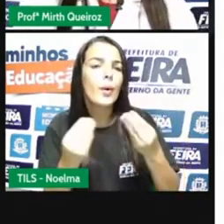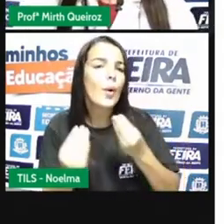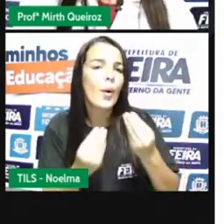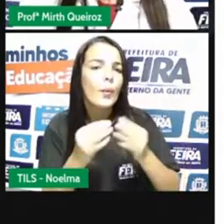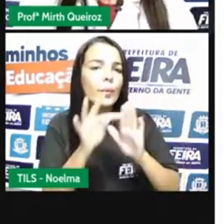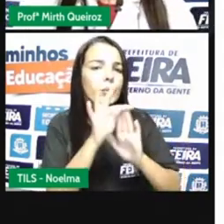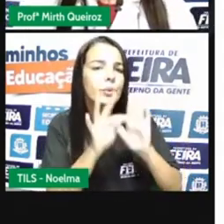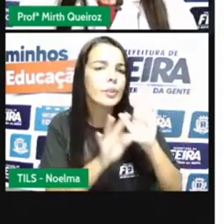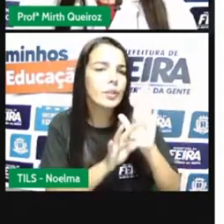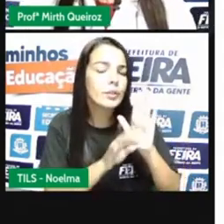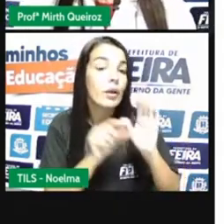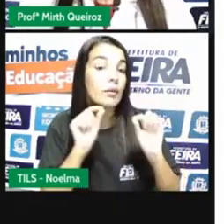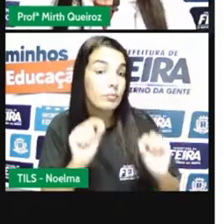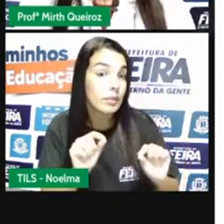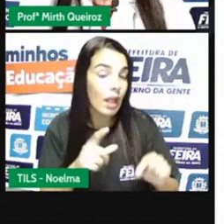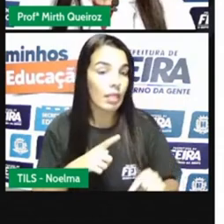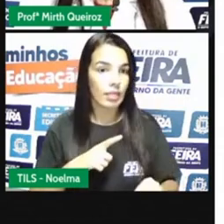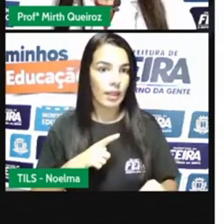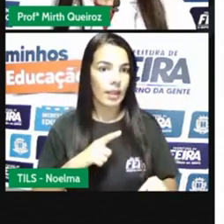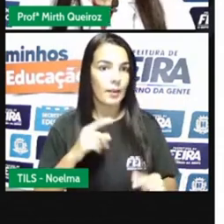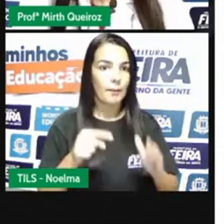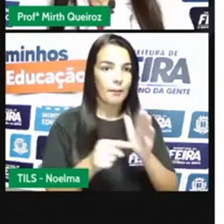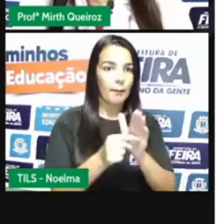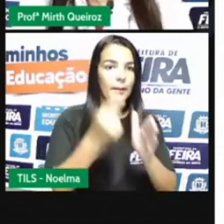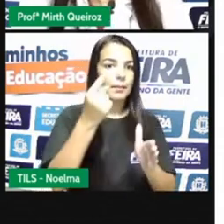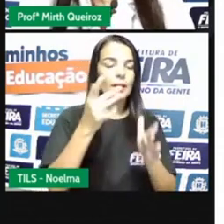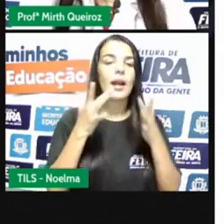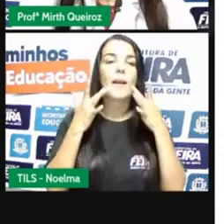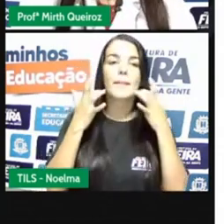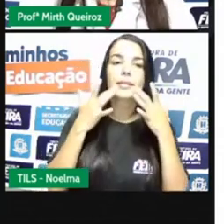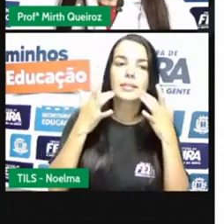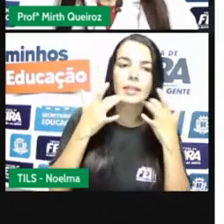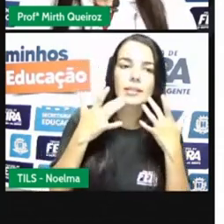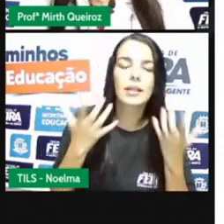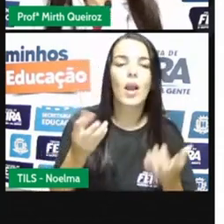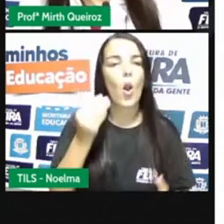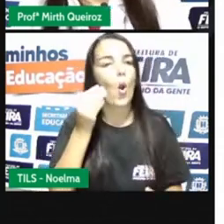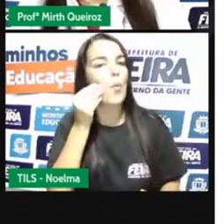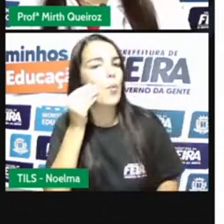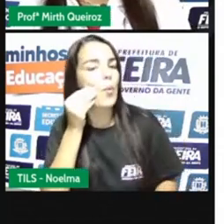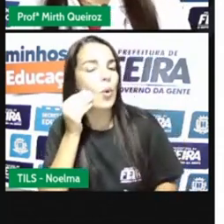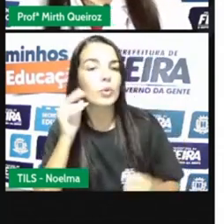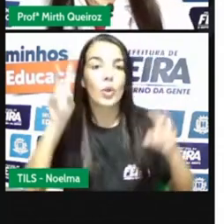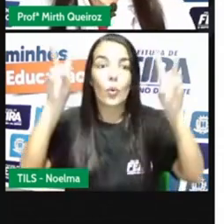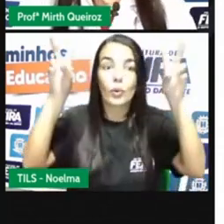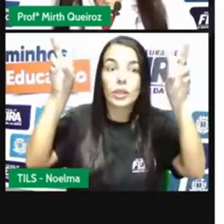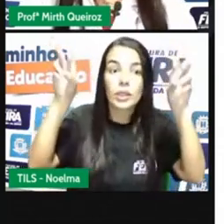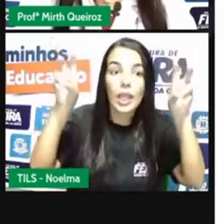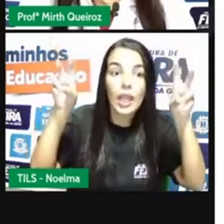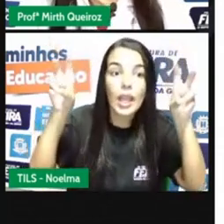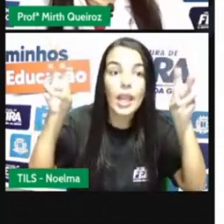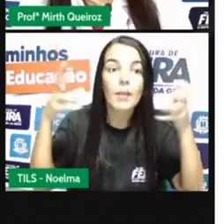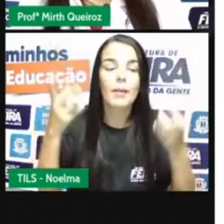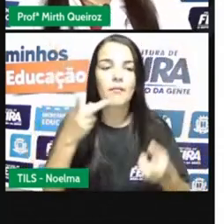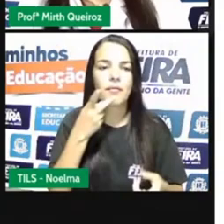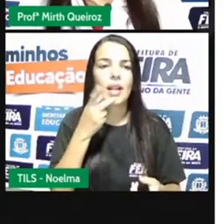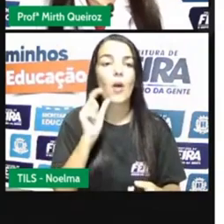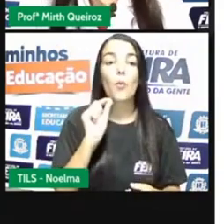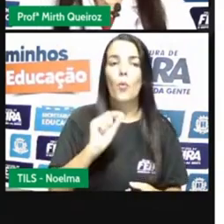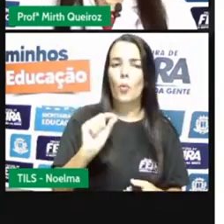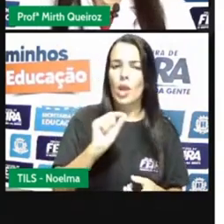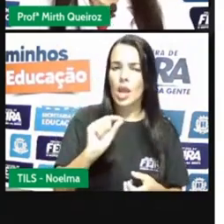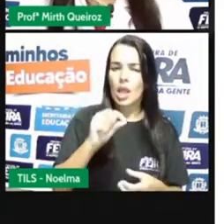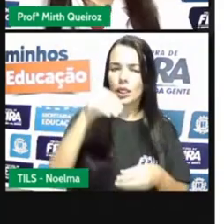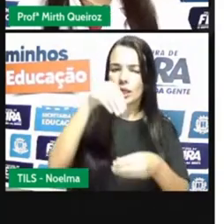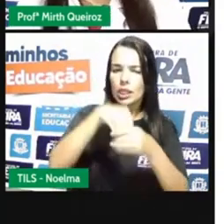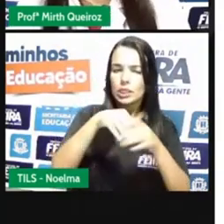a apresentação, né, para falar qual é o tema, sobre o que, que vai falar, né, esse tipo de texto,